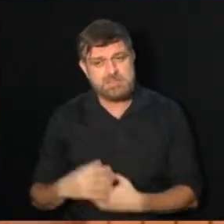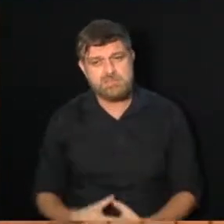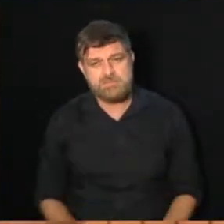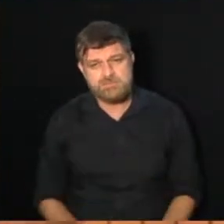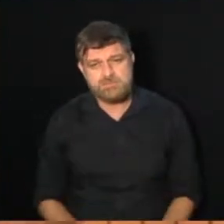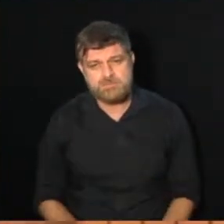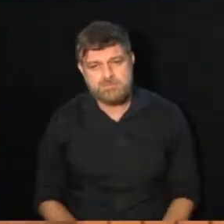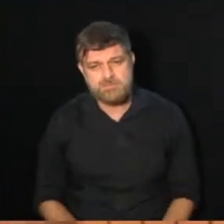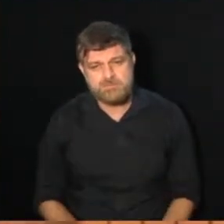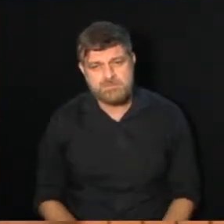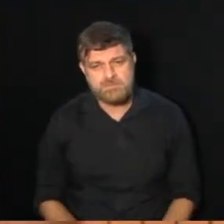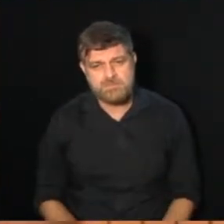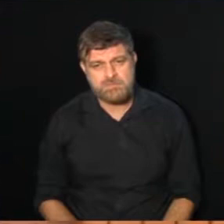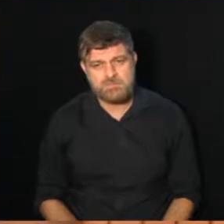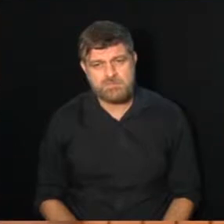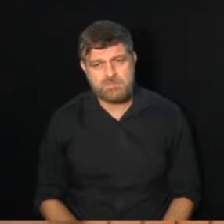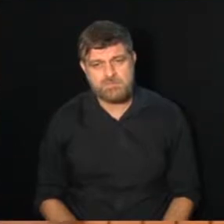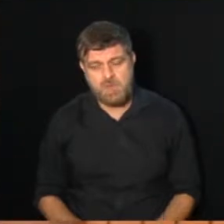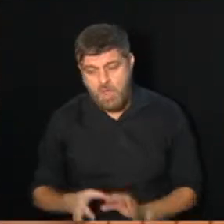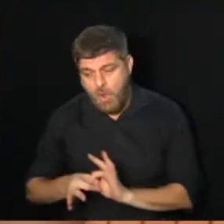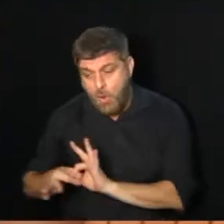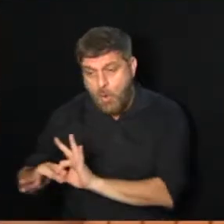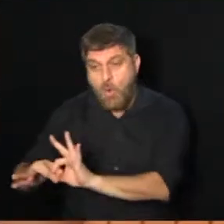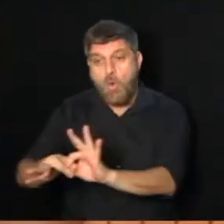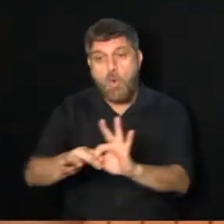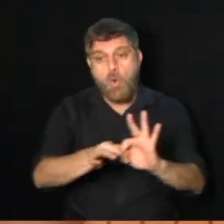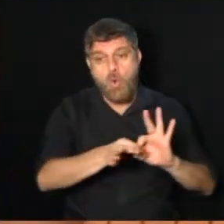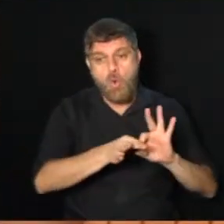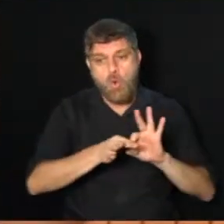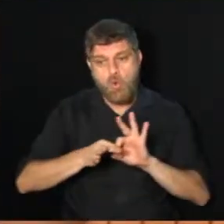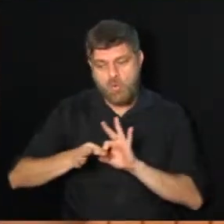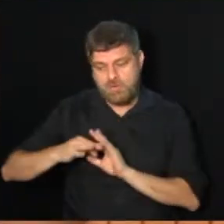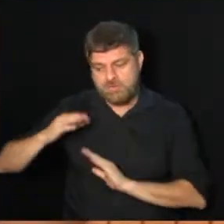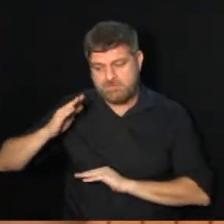a construir coletivamente